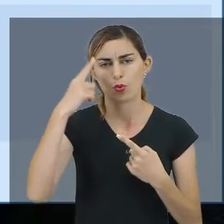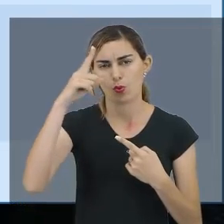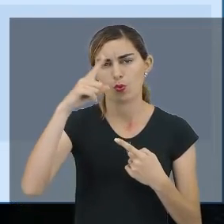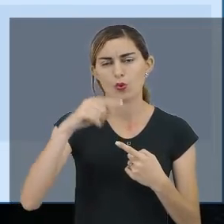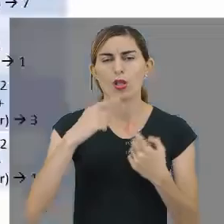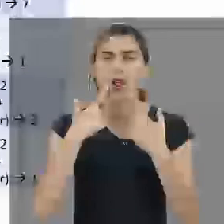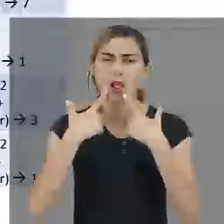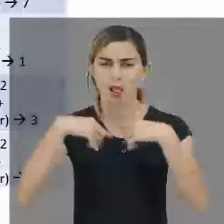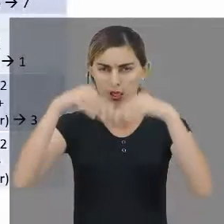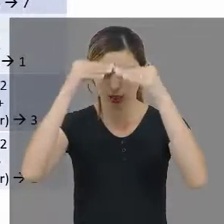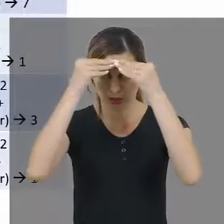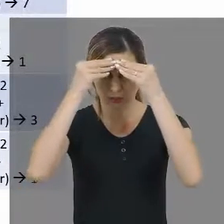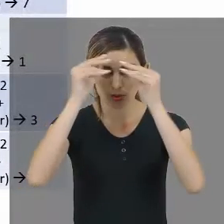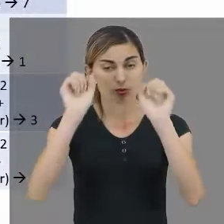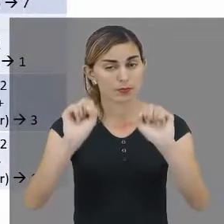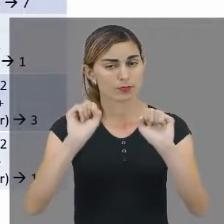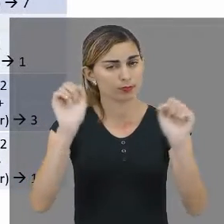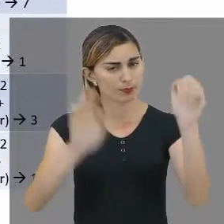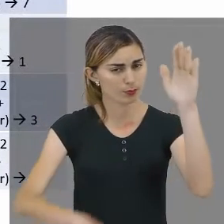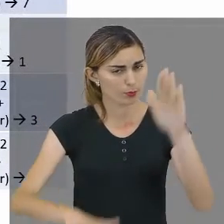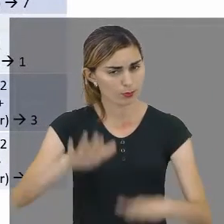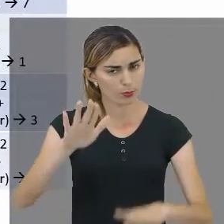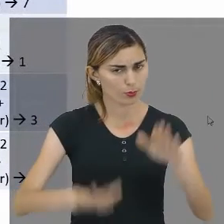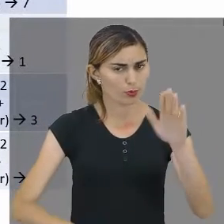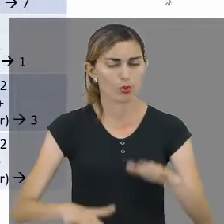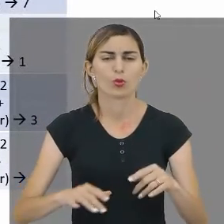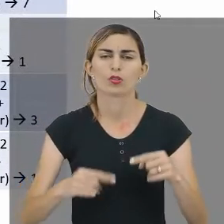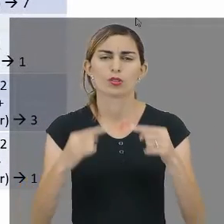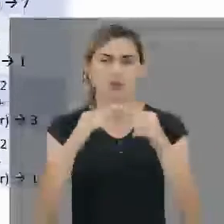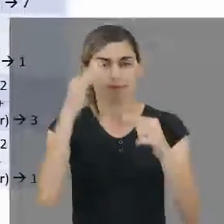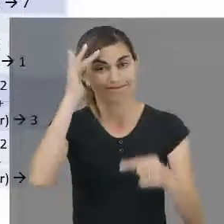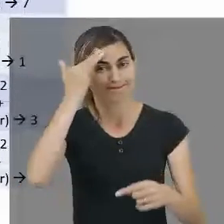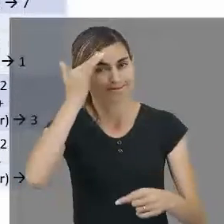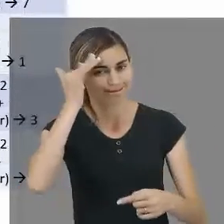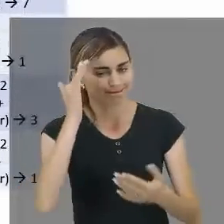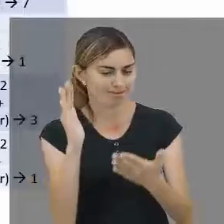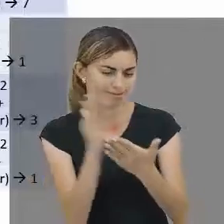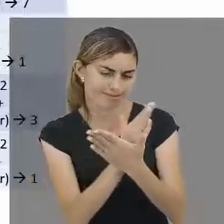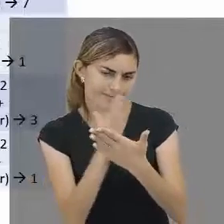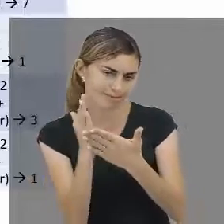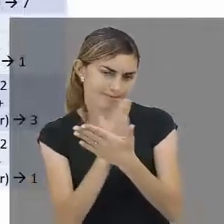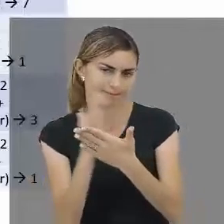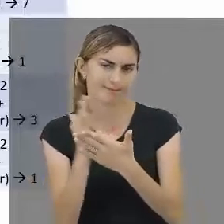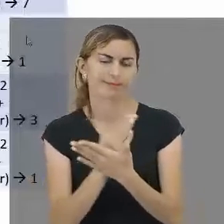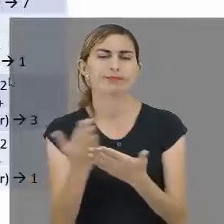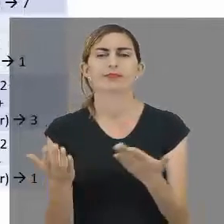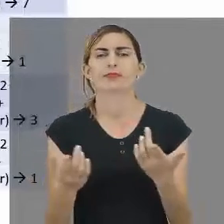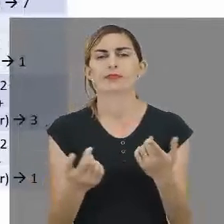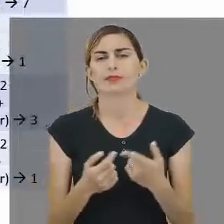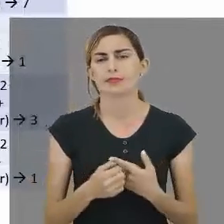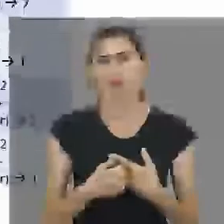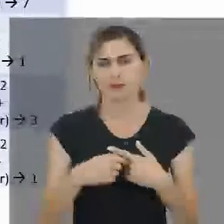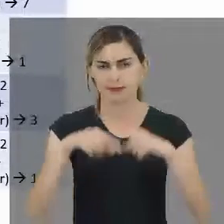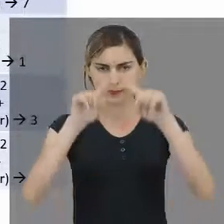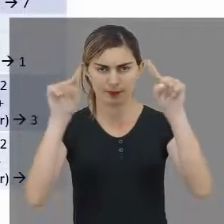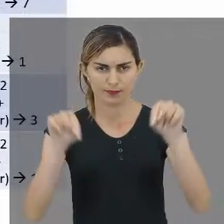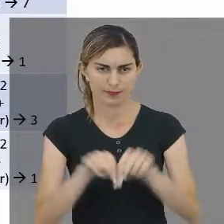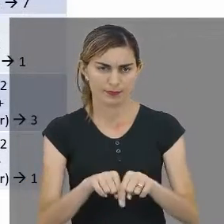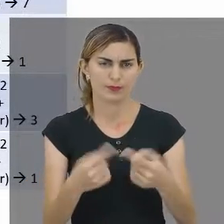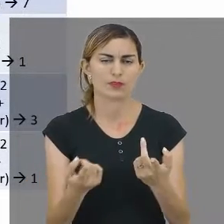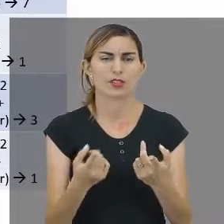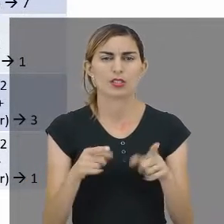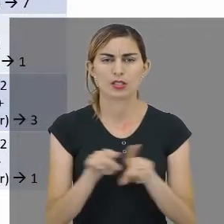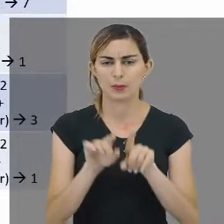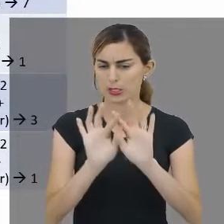da linguagem, nós podemos isolar e compreender alguns operadores aritméticos básicos. Um